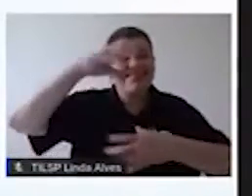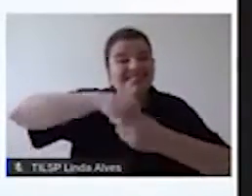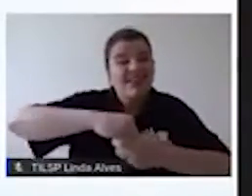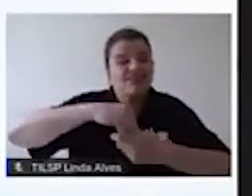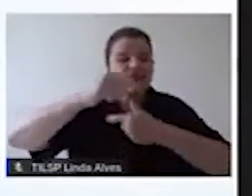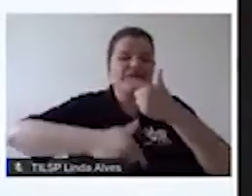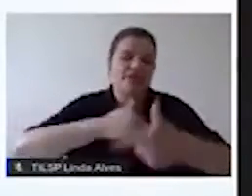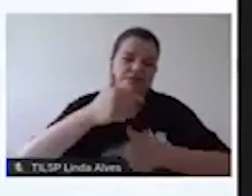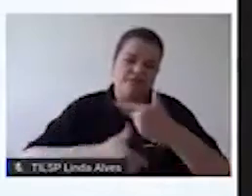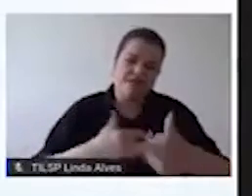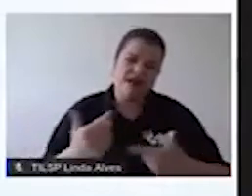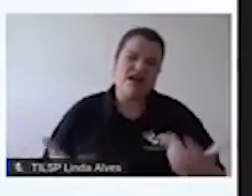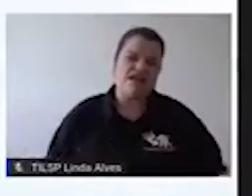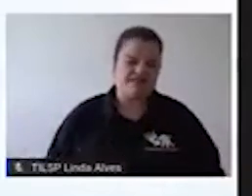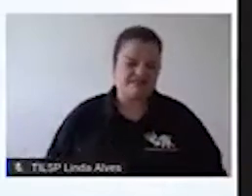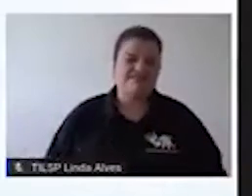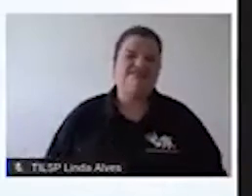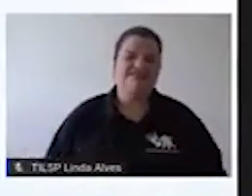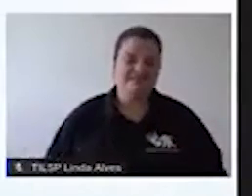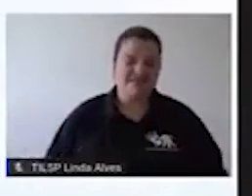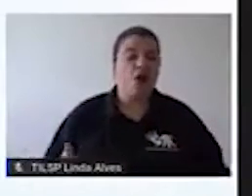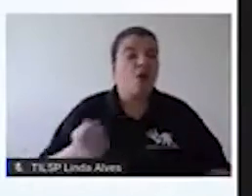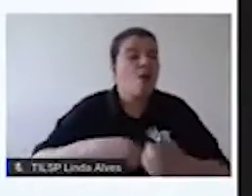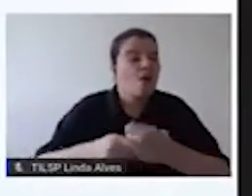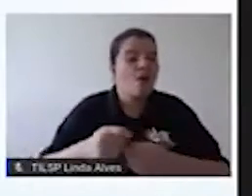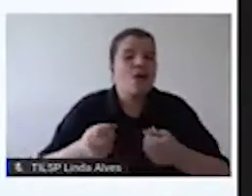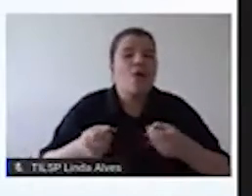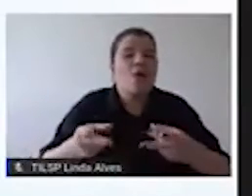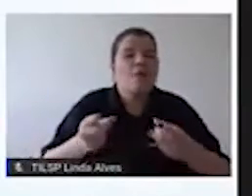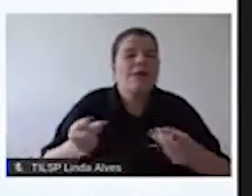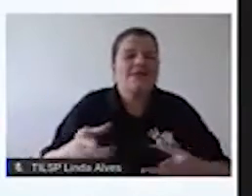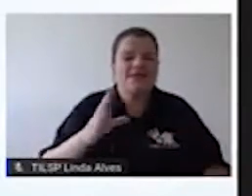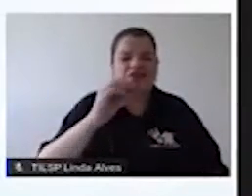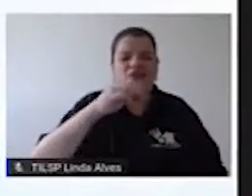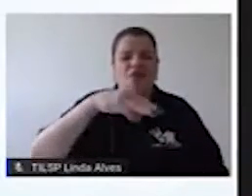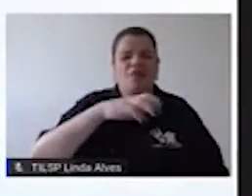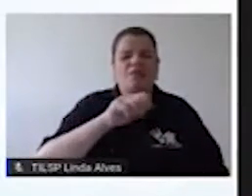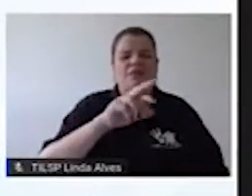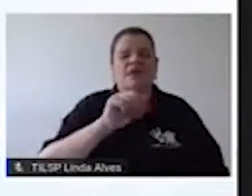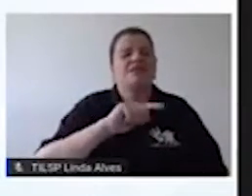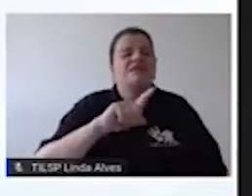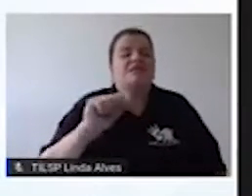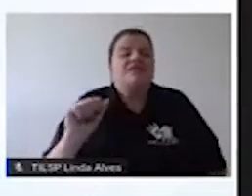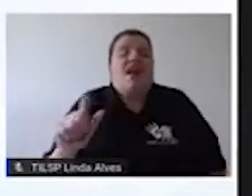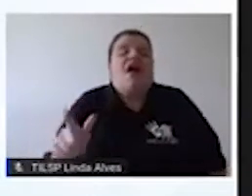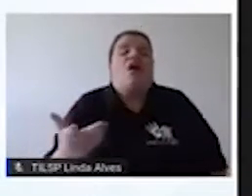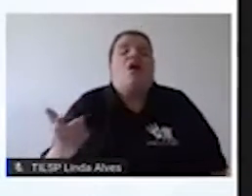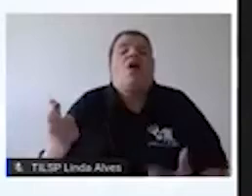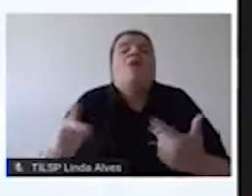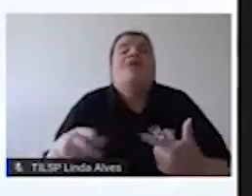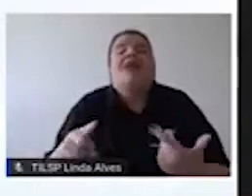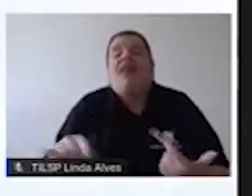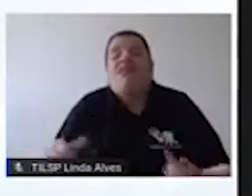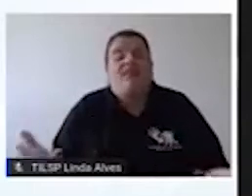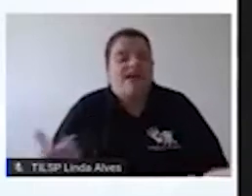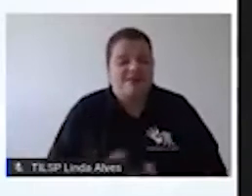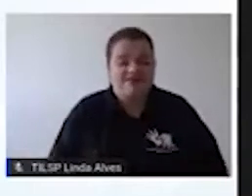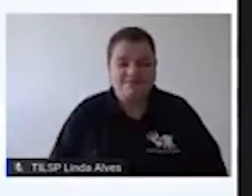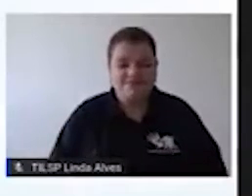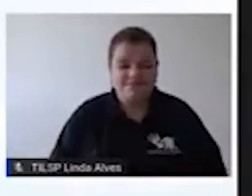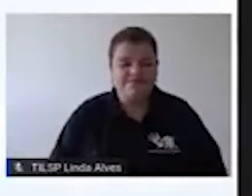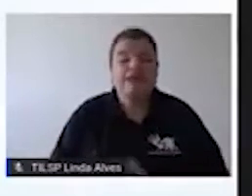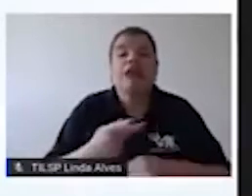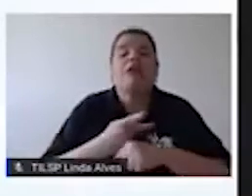num estabelecimento comercial. Onde ela vai? O que ela procura aqui, além da delegacia?